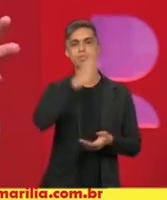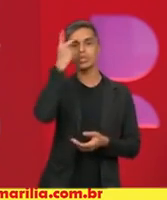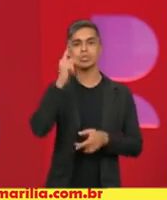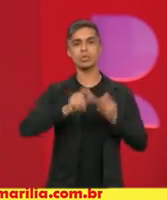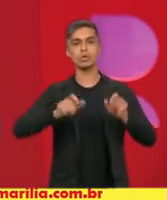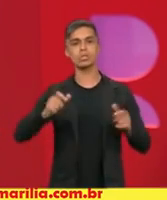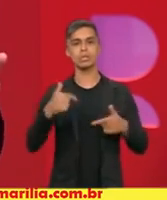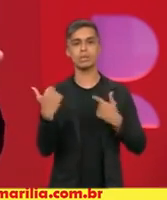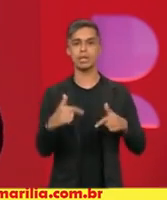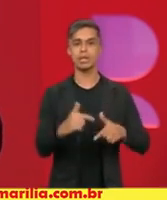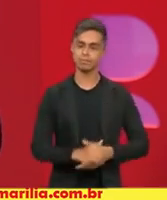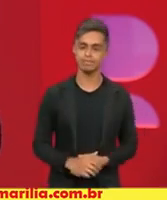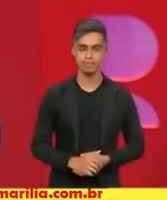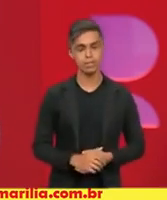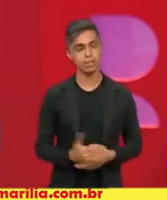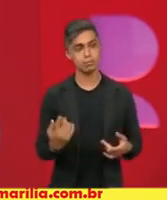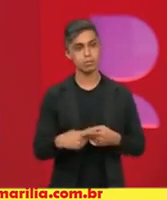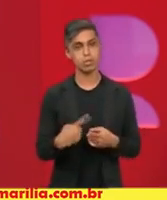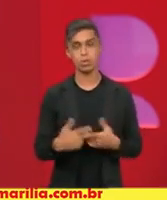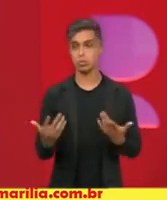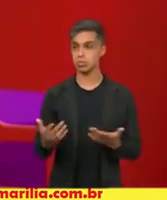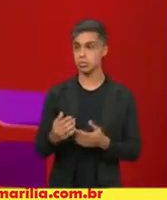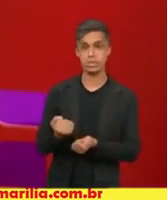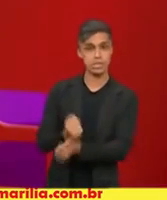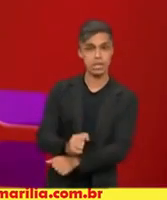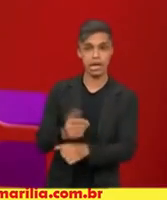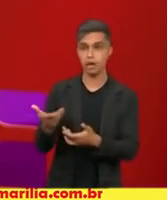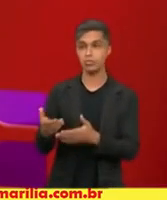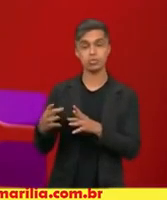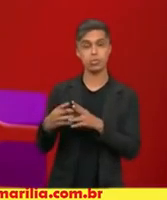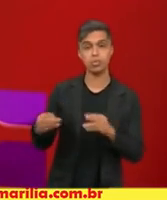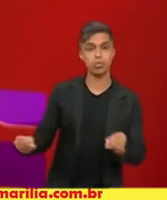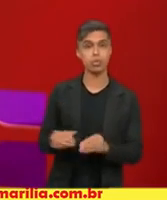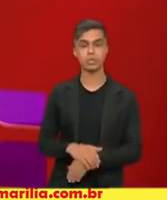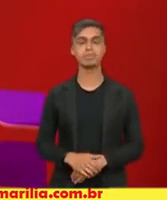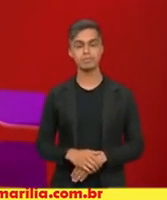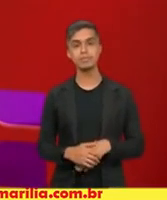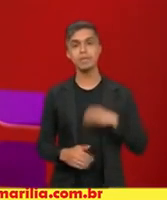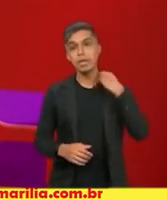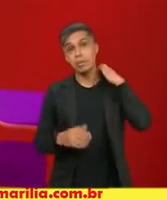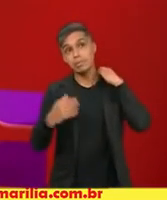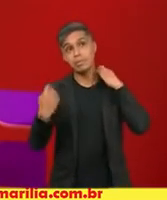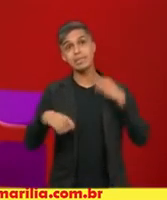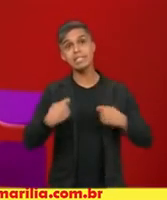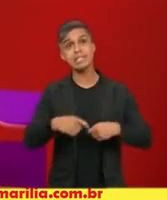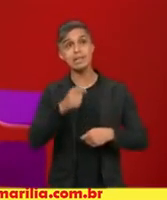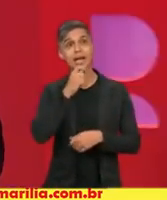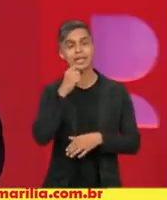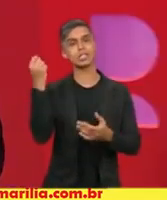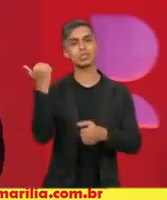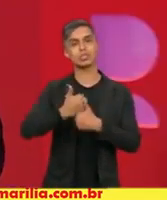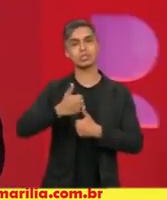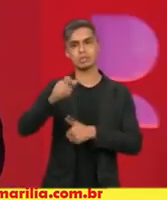pode, claro, considerando essa mão de obra escrava como trabalhadores. Teria de haver uma adaptação. De algum modo, teria que substituir essas exatamente. pessoas. Nesse sentido